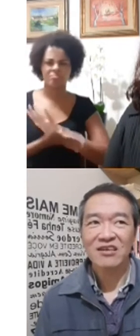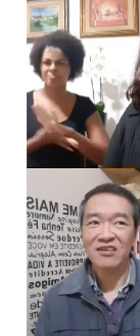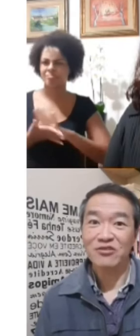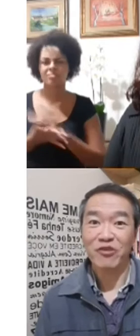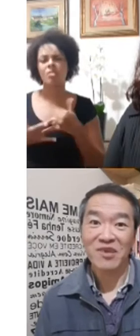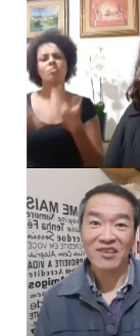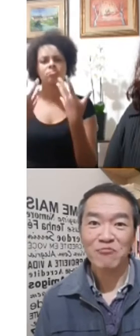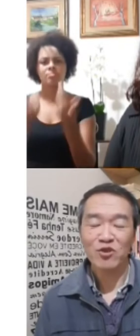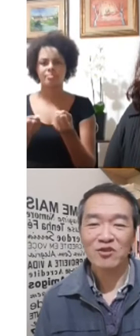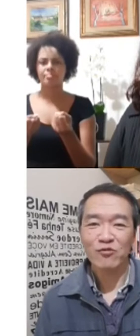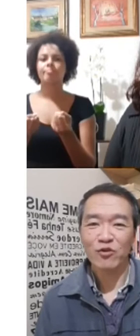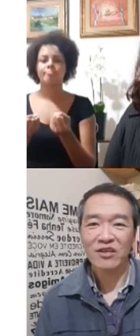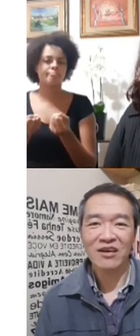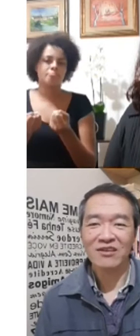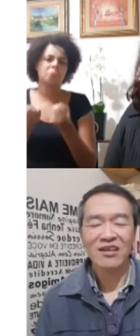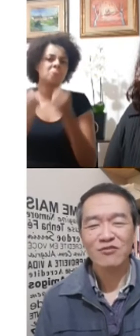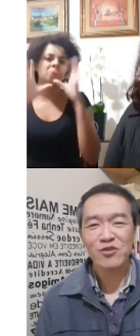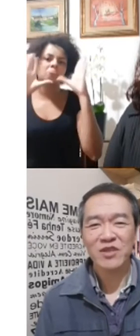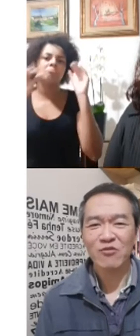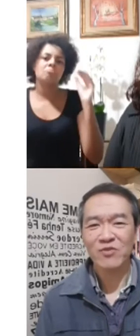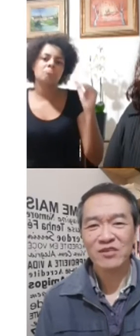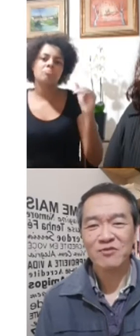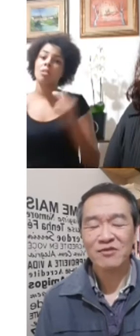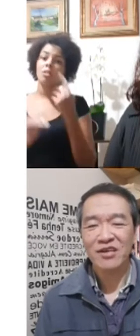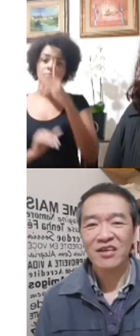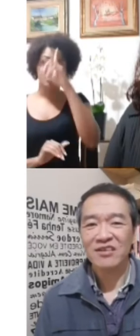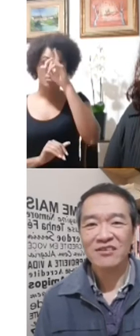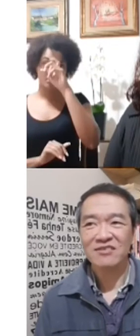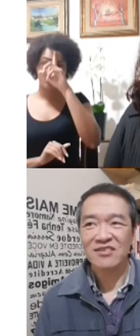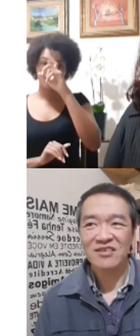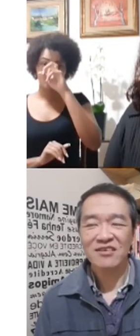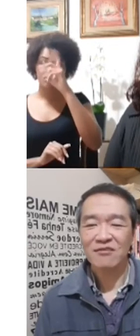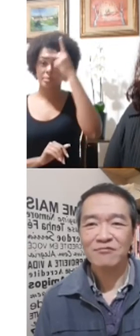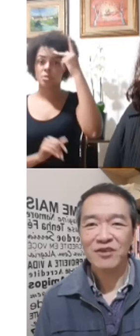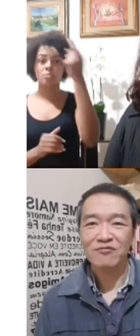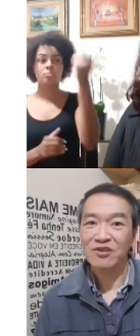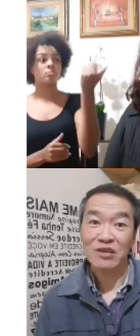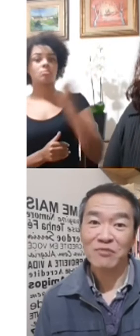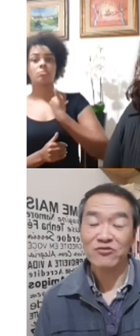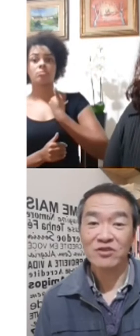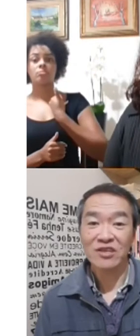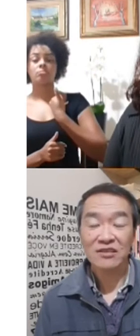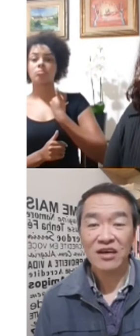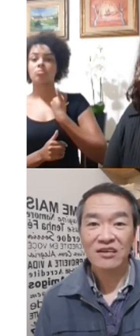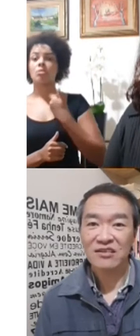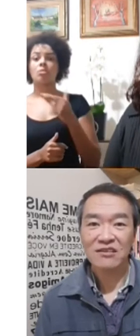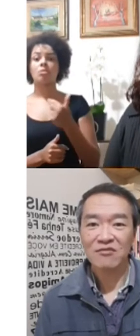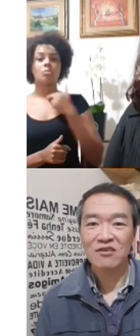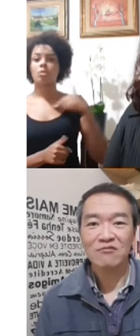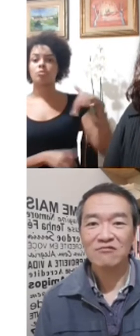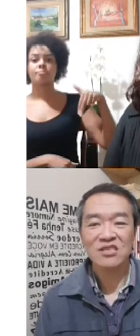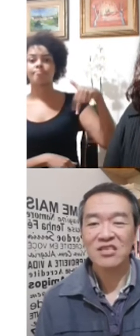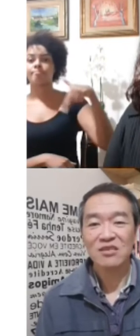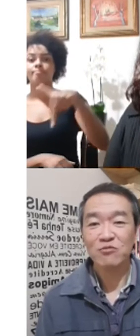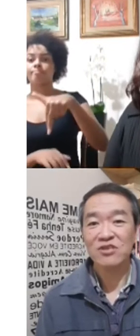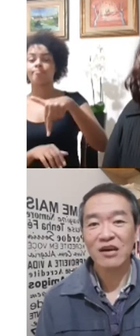aceitei. De forma até muito tranquila, lá no hospital mesmo, de que eu não ia mais voltar a andar, então